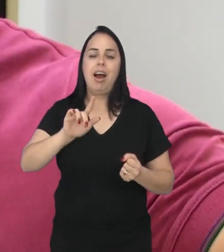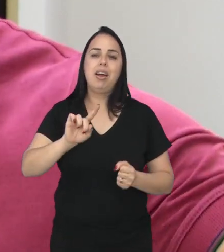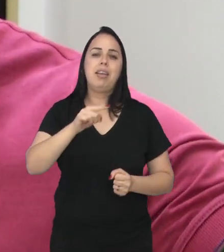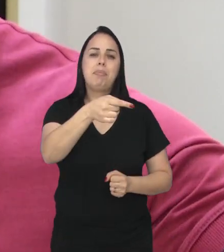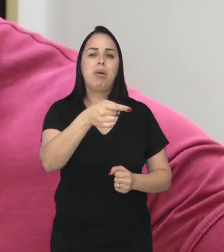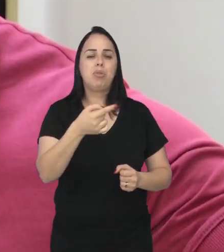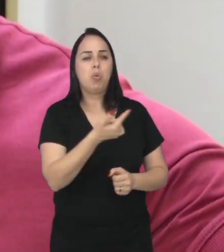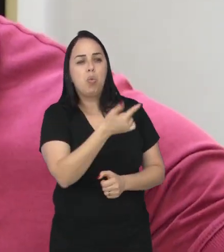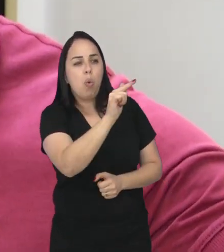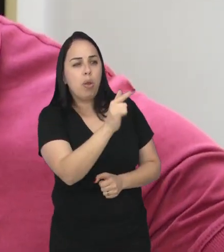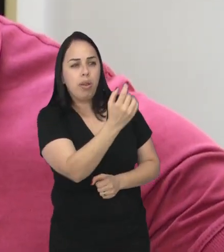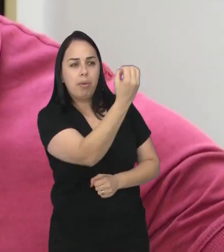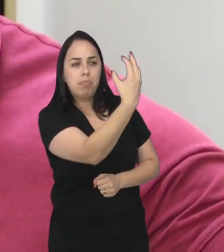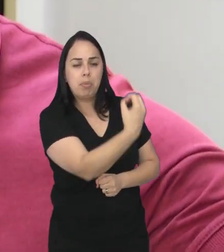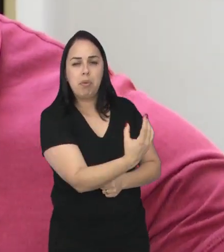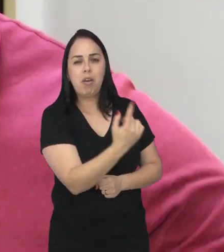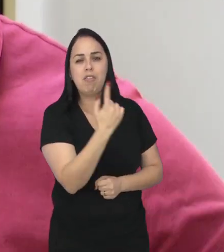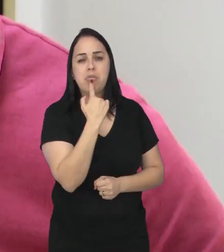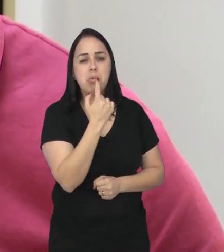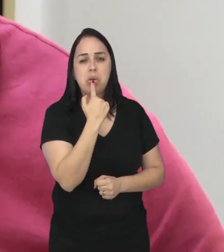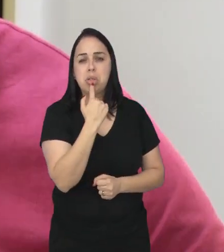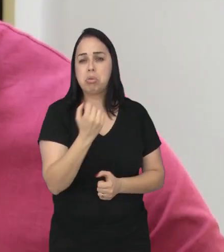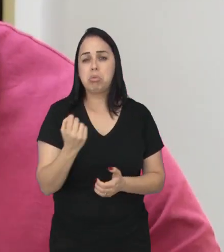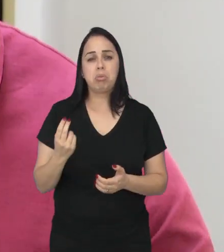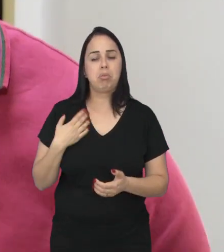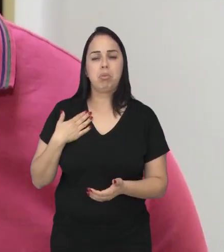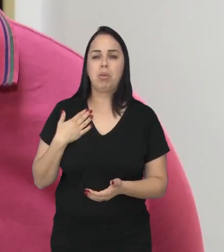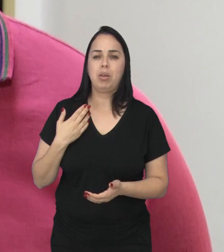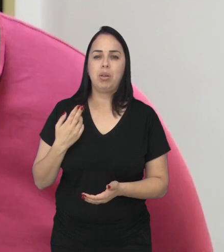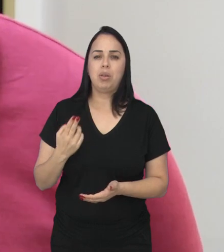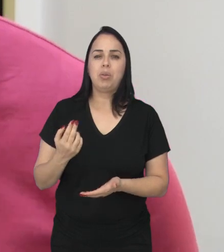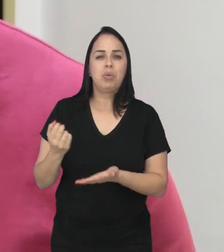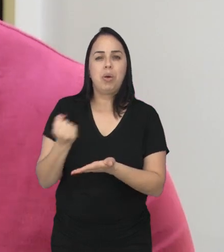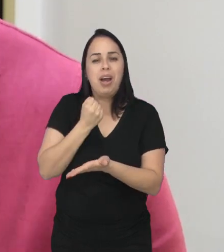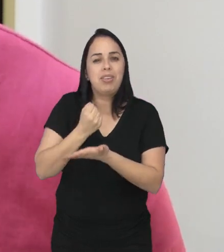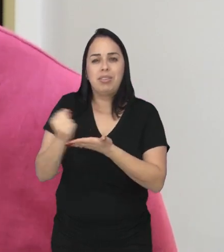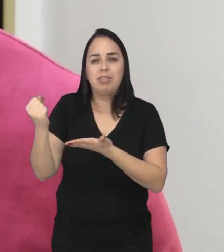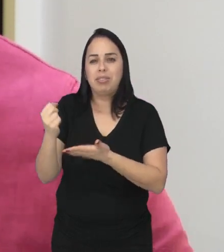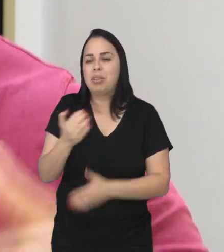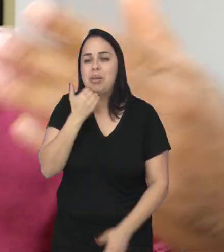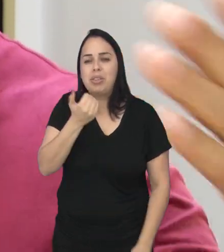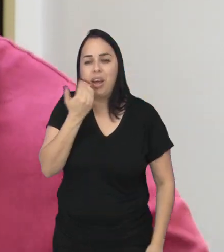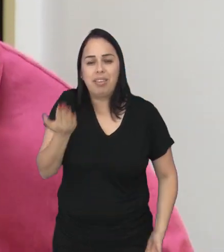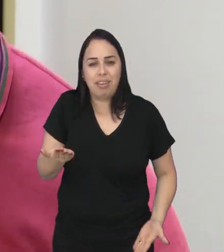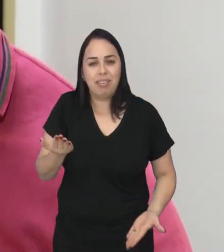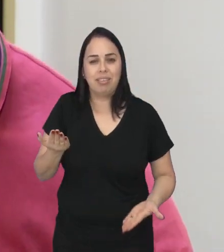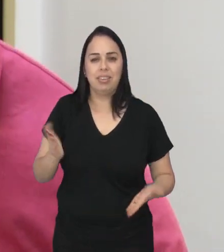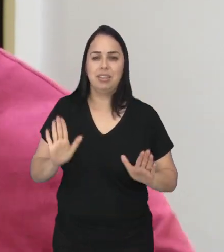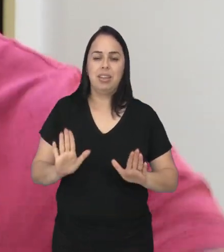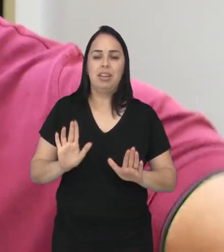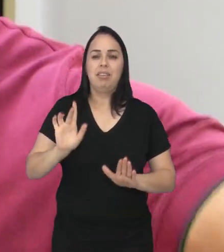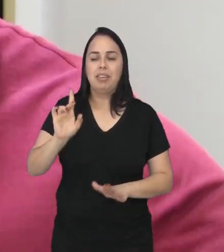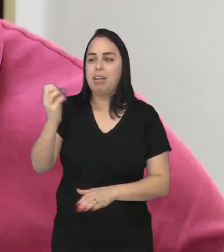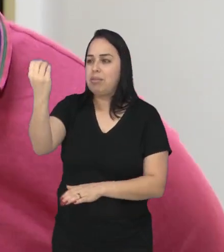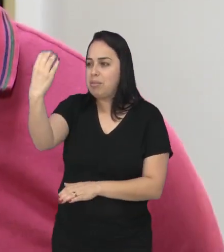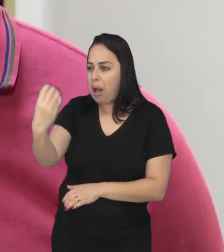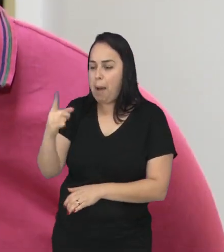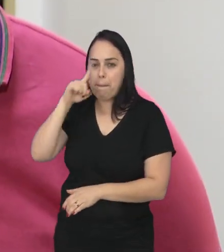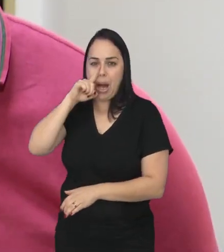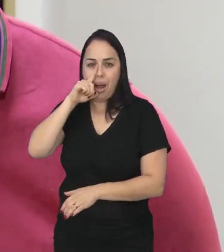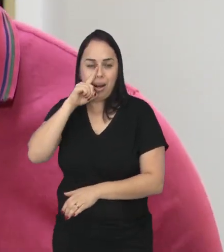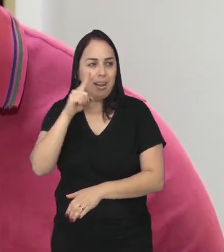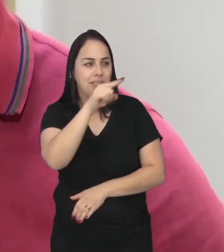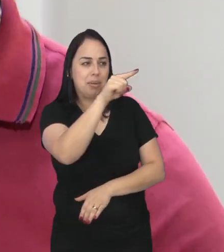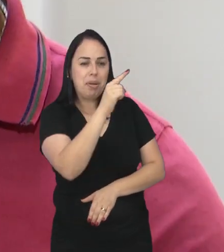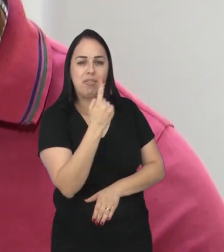você vai pegar o próximo vermelho então não adiantou nada você passar um amarelo ou passar no vermelho o próximo vai estar